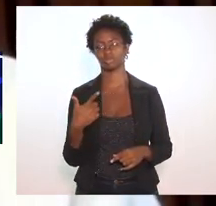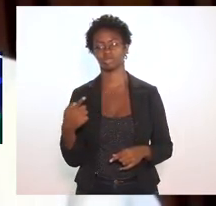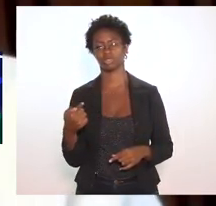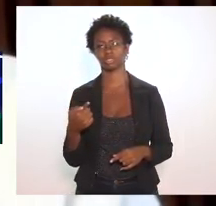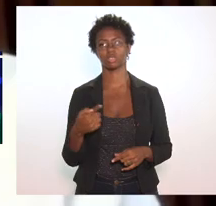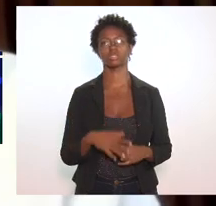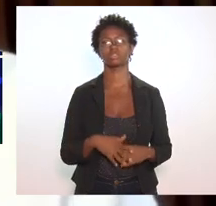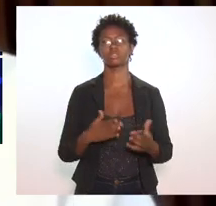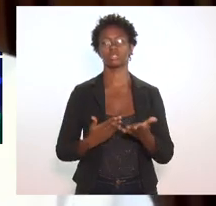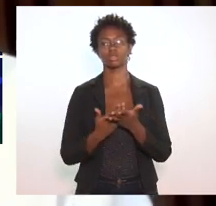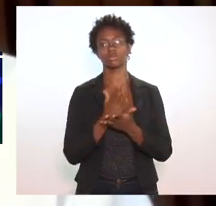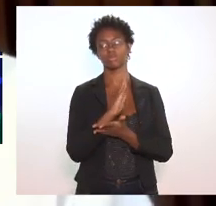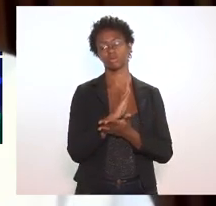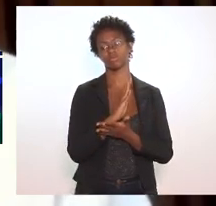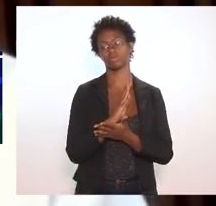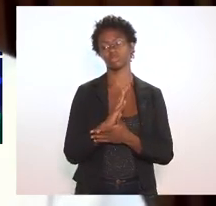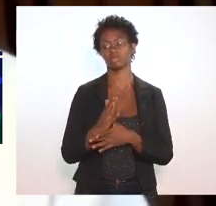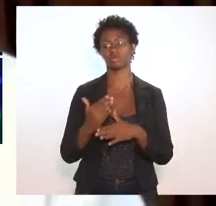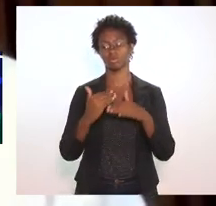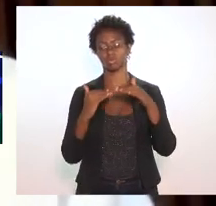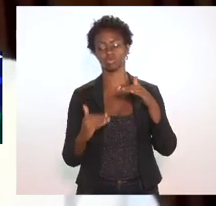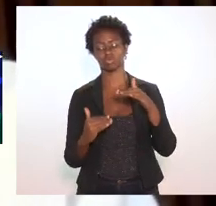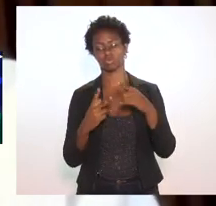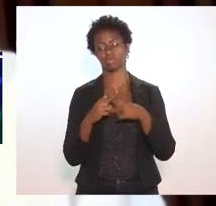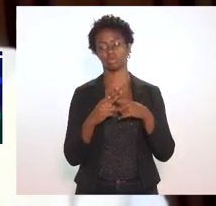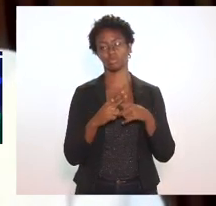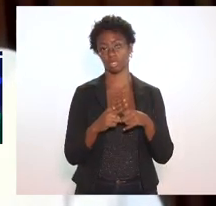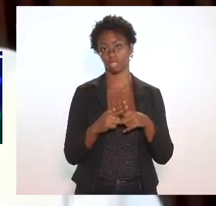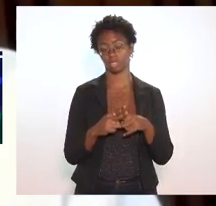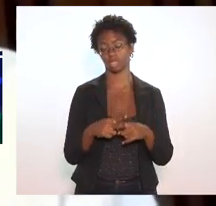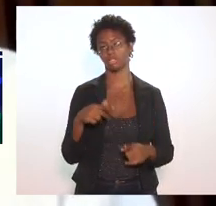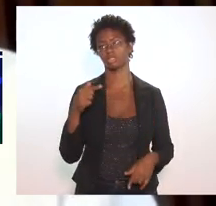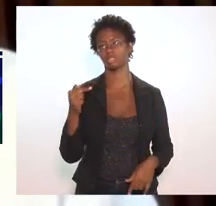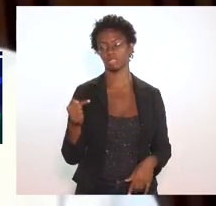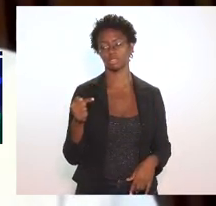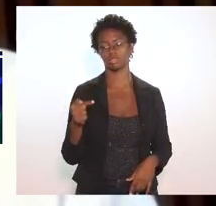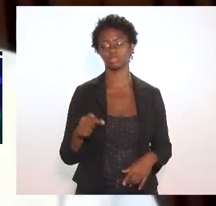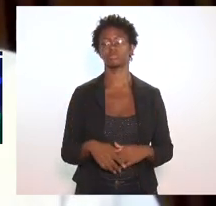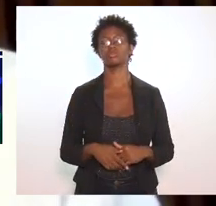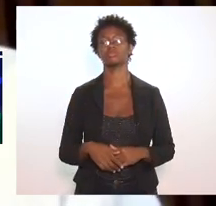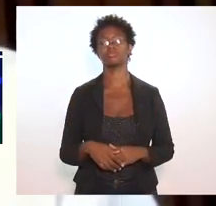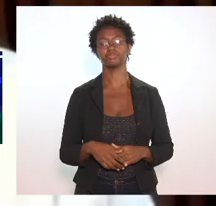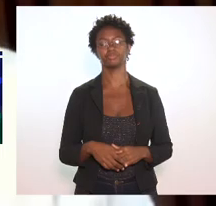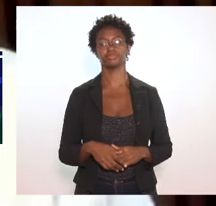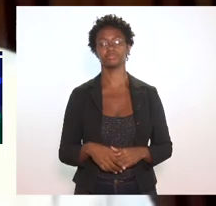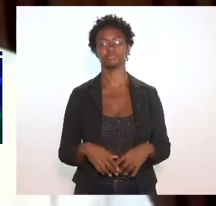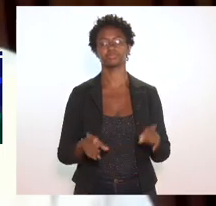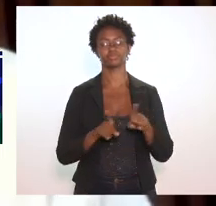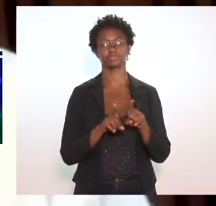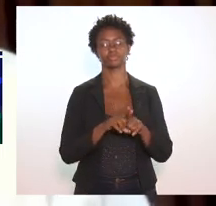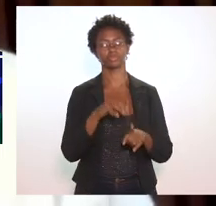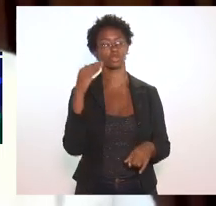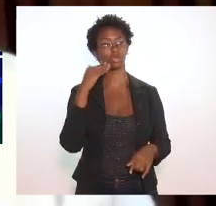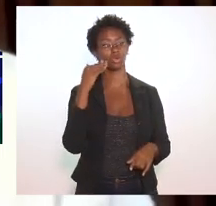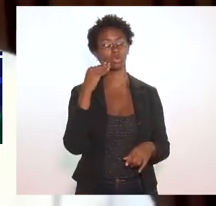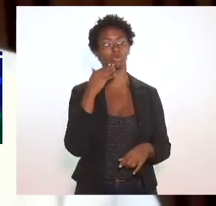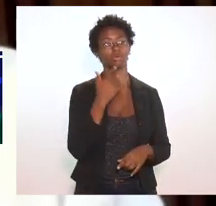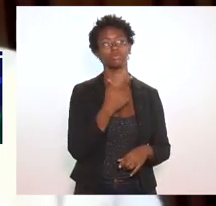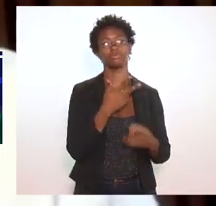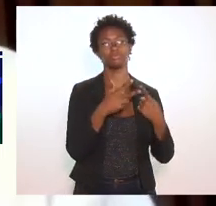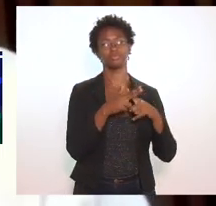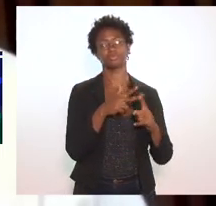Pela aprovação com subemenda da emenda 7. Pela prejudicabilidade das emendas 28 e